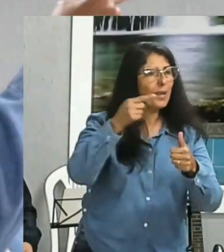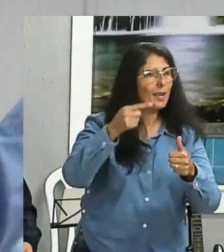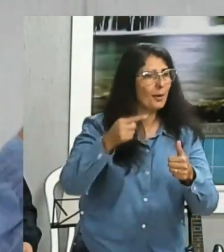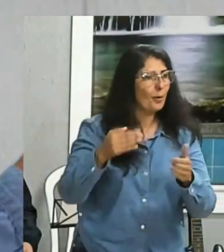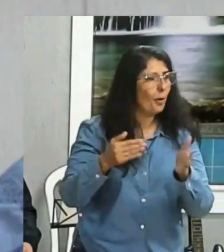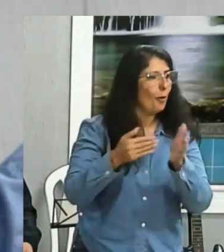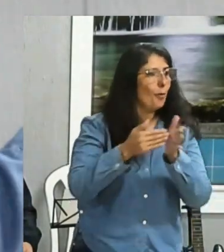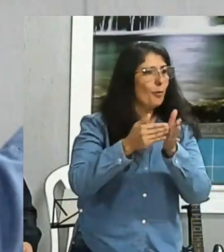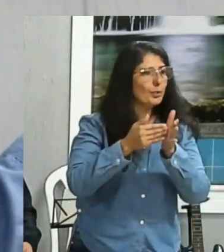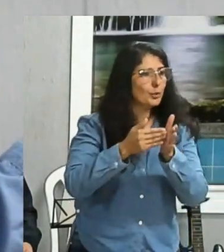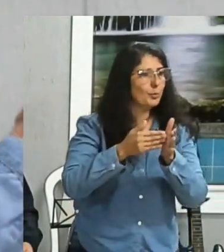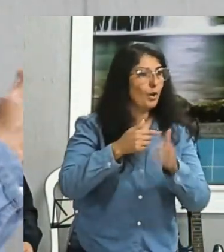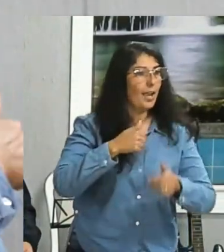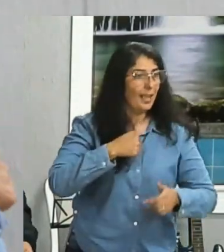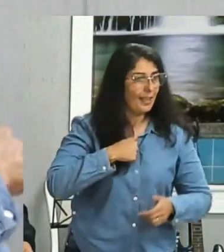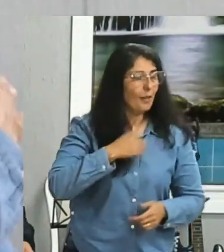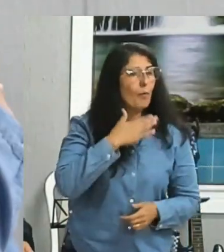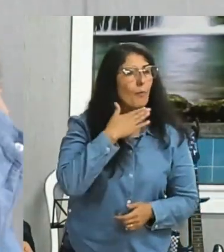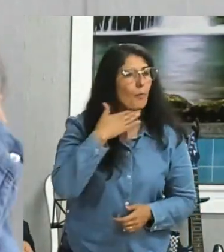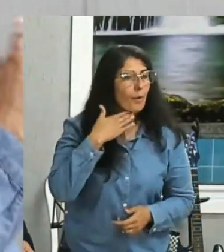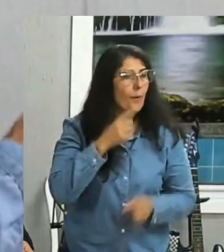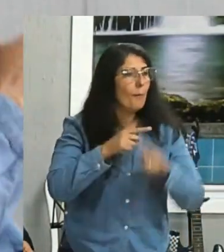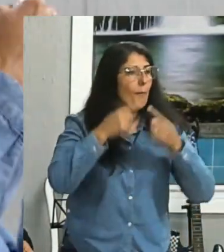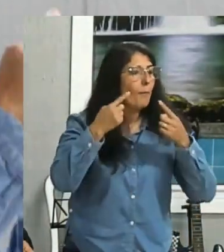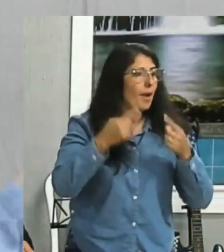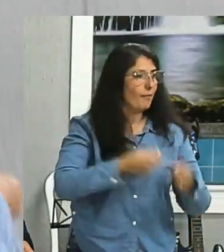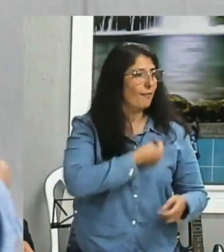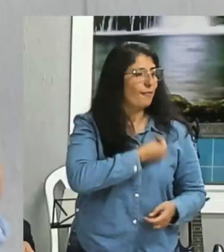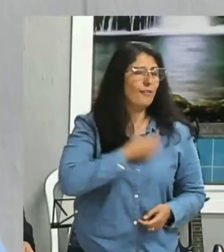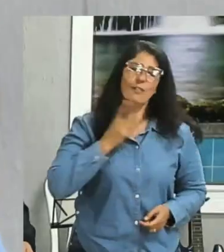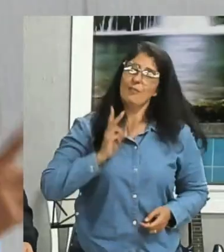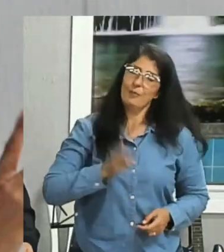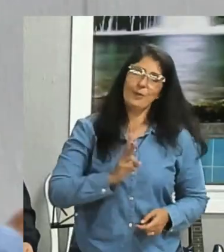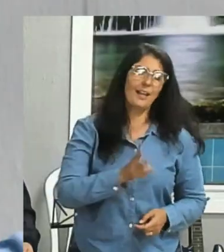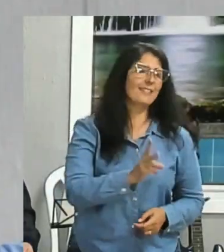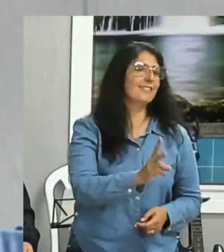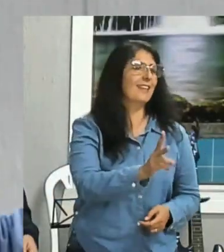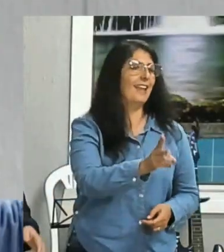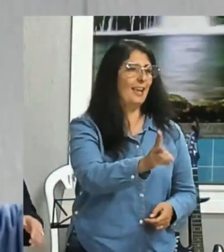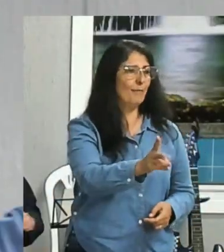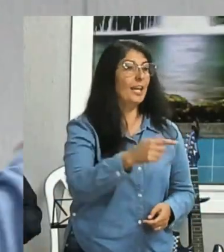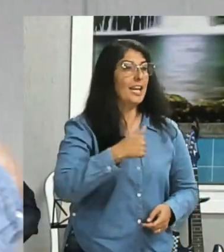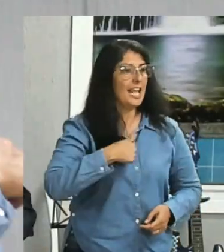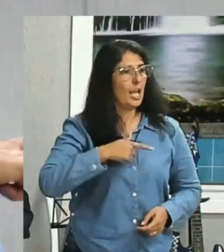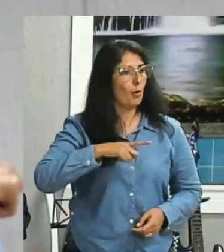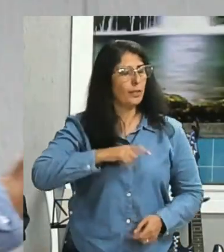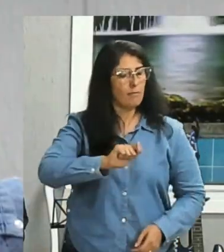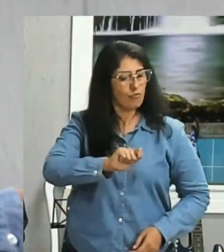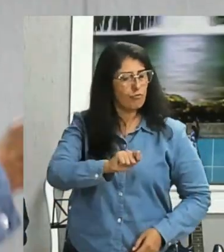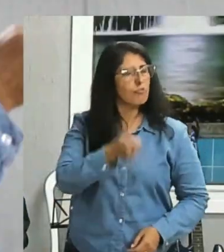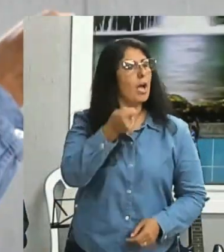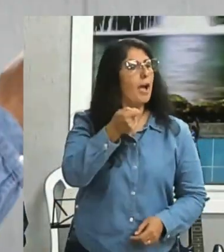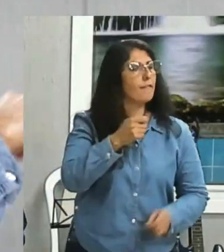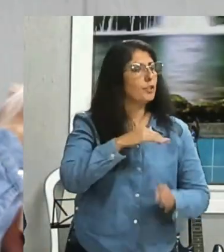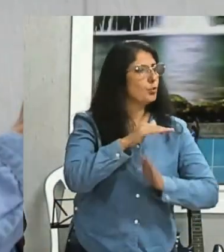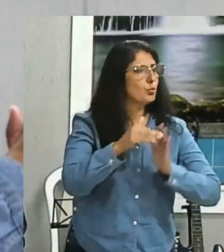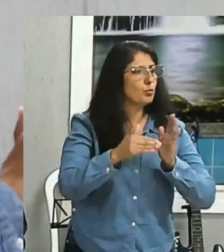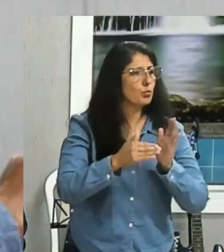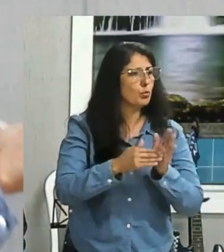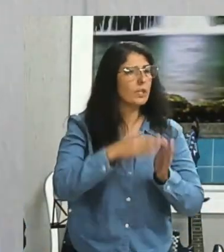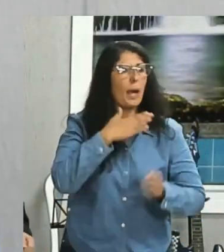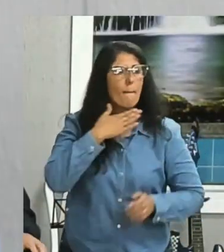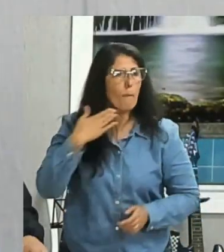morto, mas eis que estou vivo pelos séculos dos séculos, e tenho as chaves da morte e do